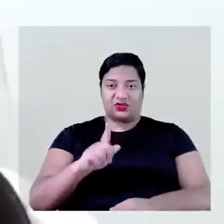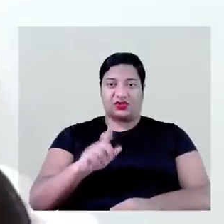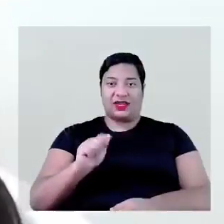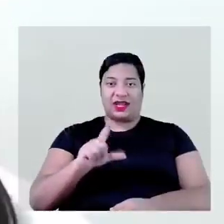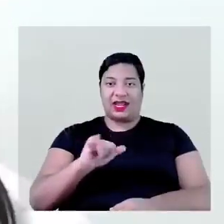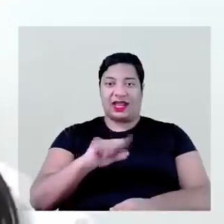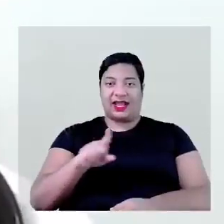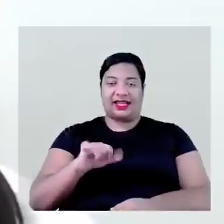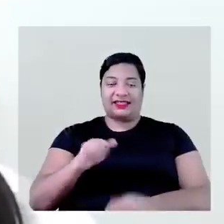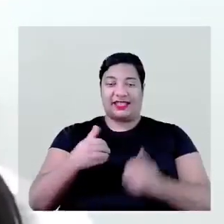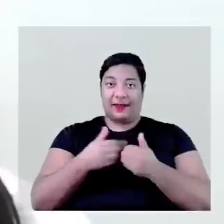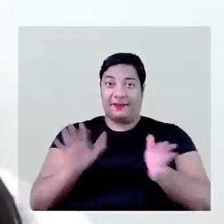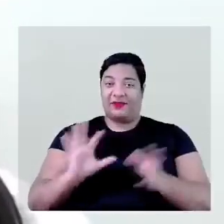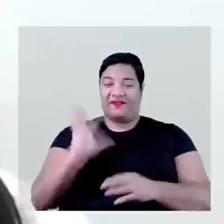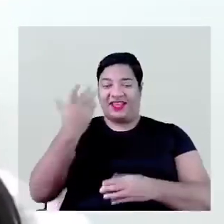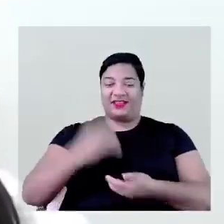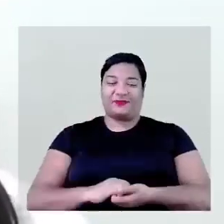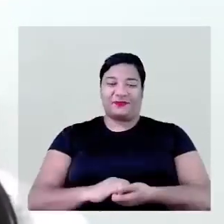este evento.